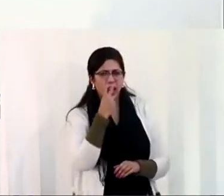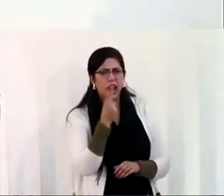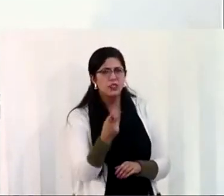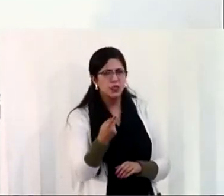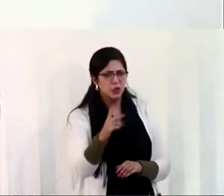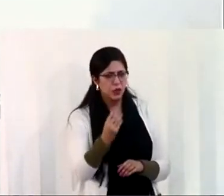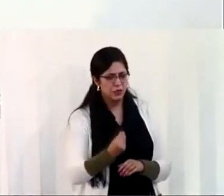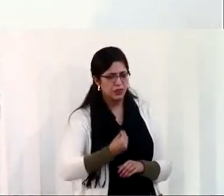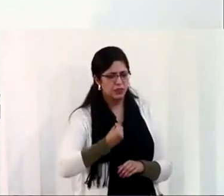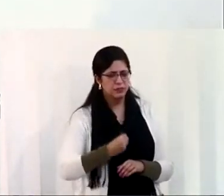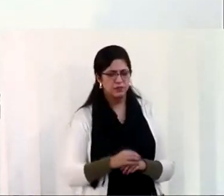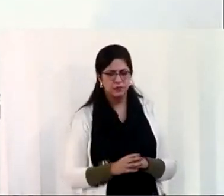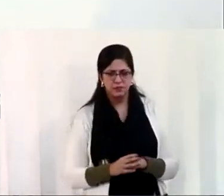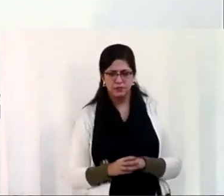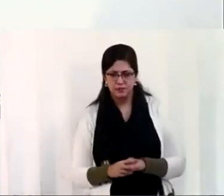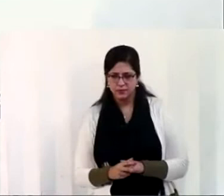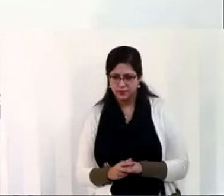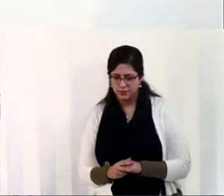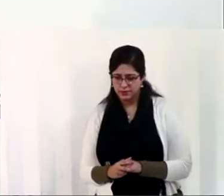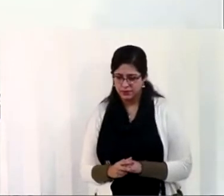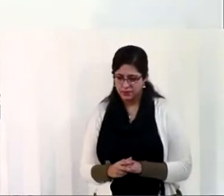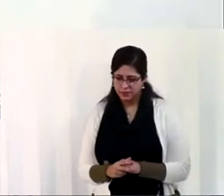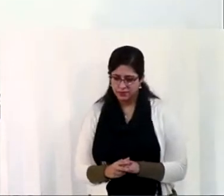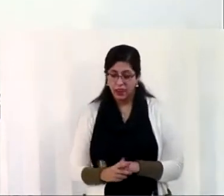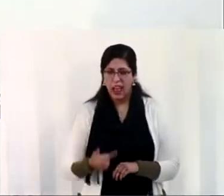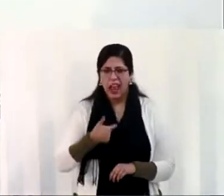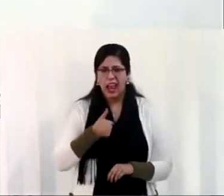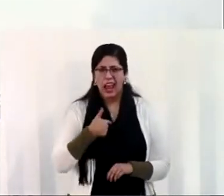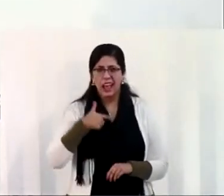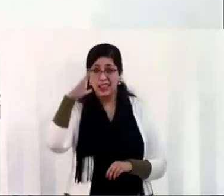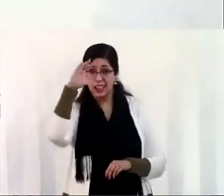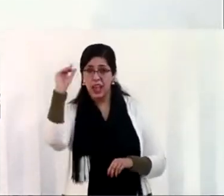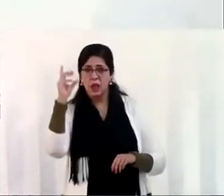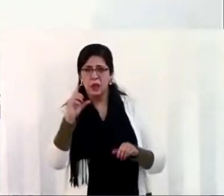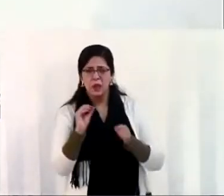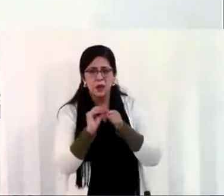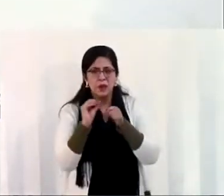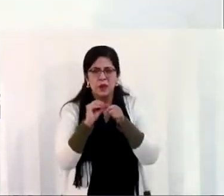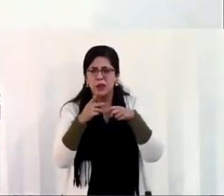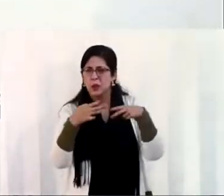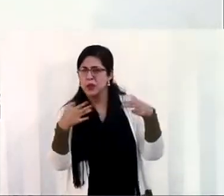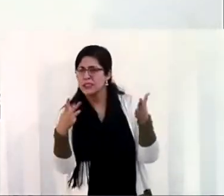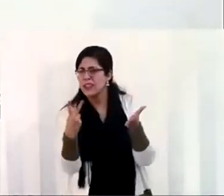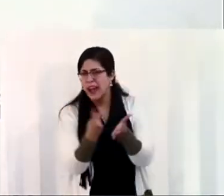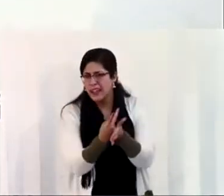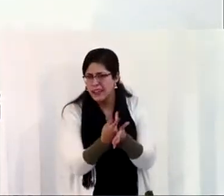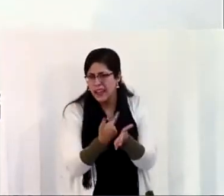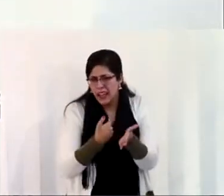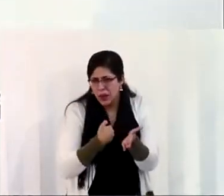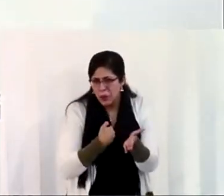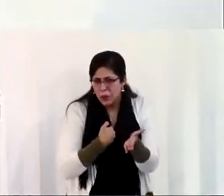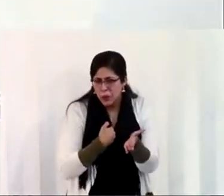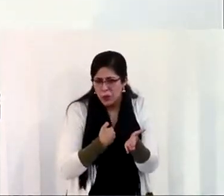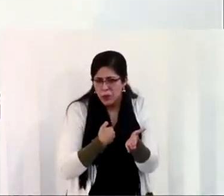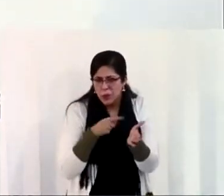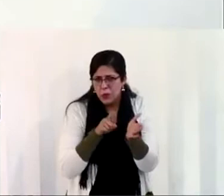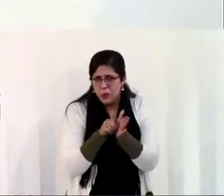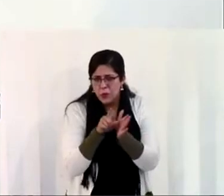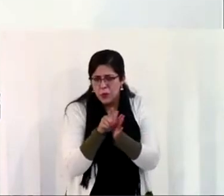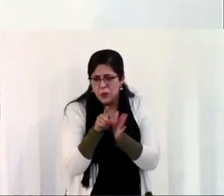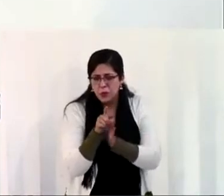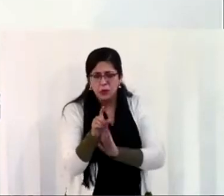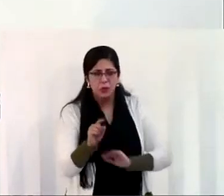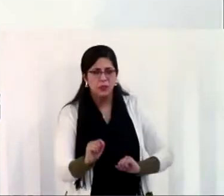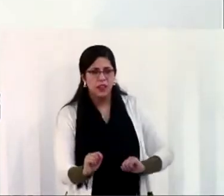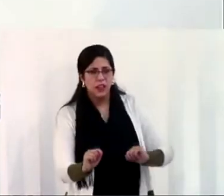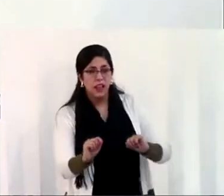Vocês têm achado que eu tenho feito coisas erradas com vocês? Vocês têm encontrado um